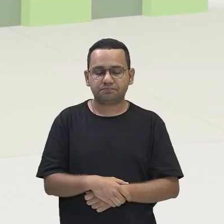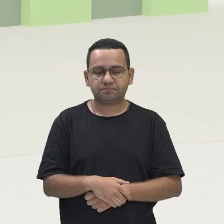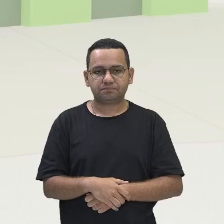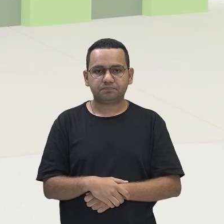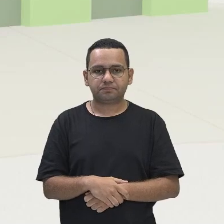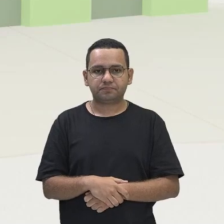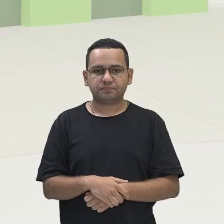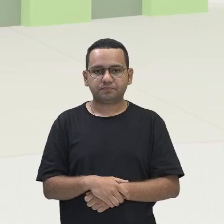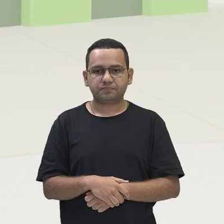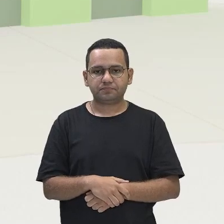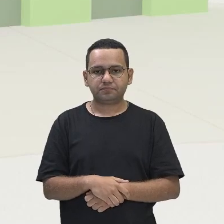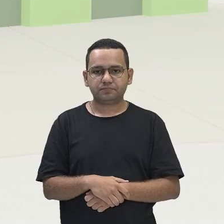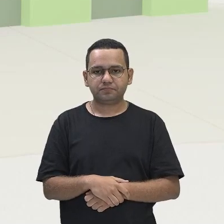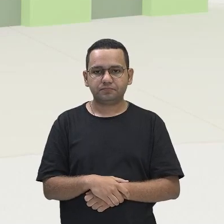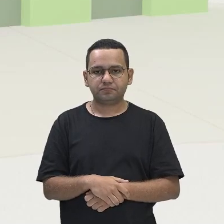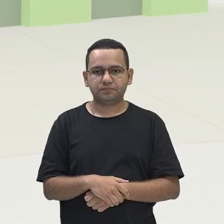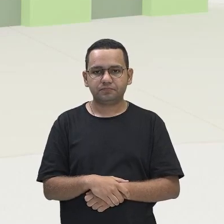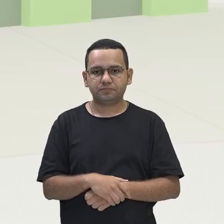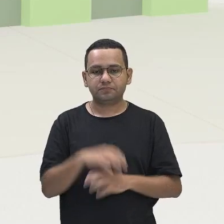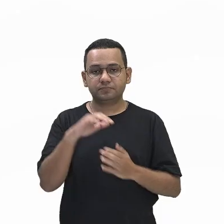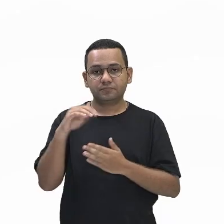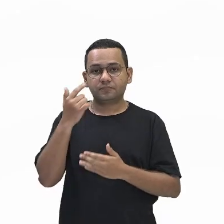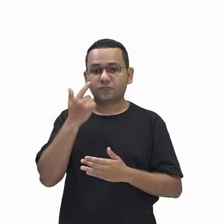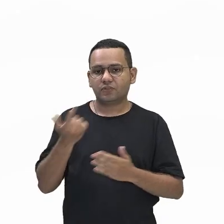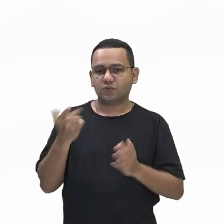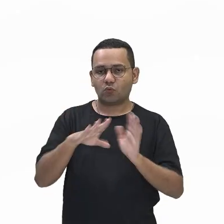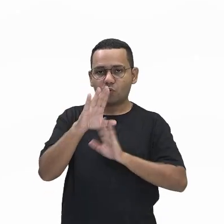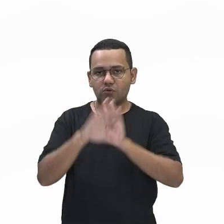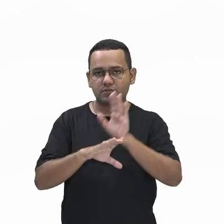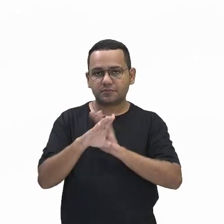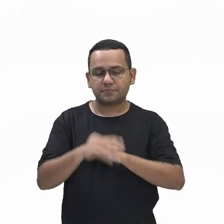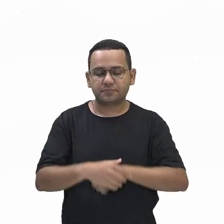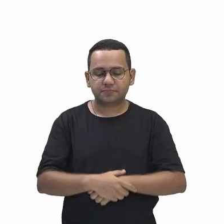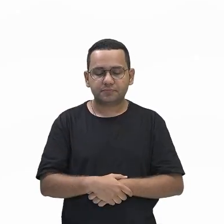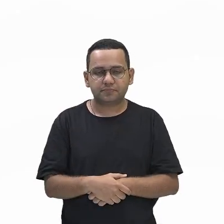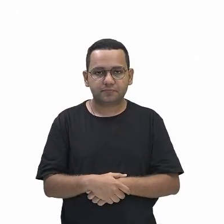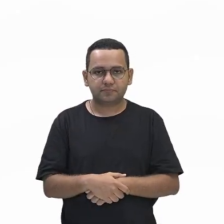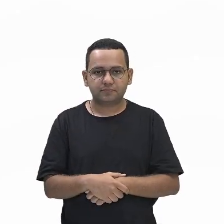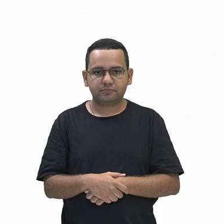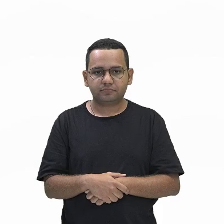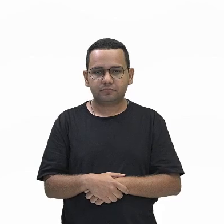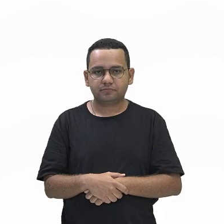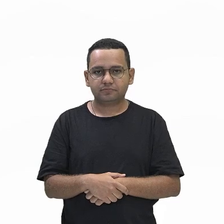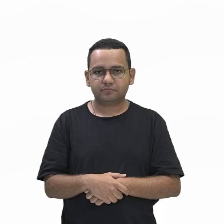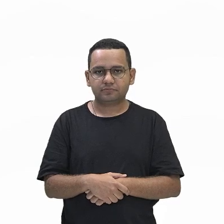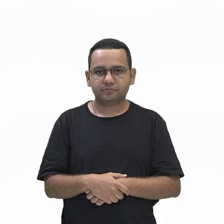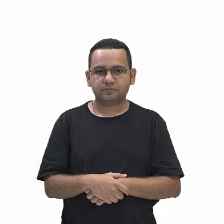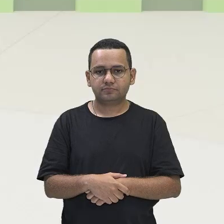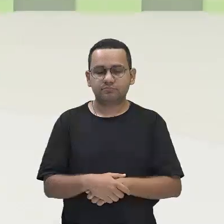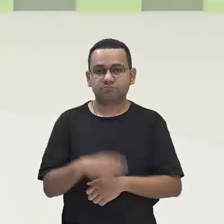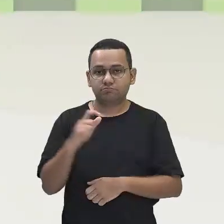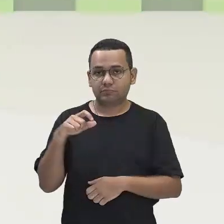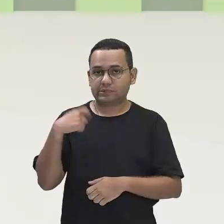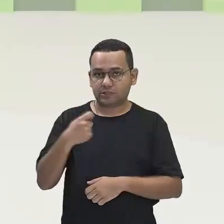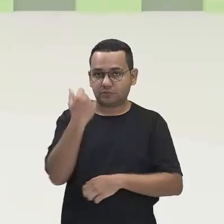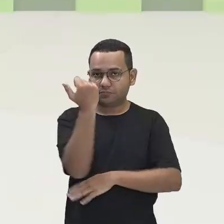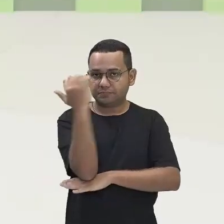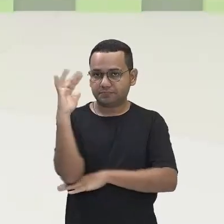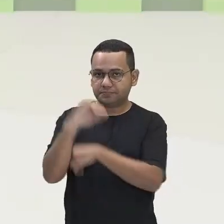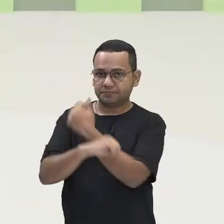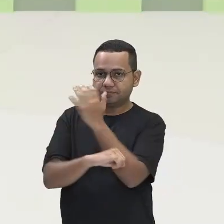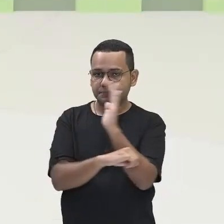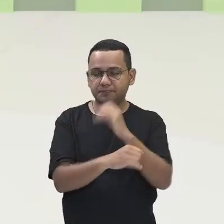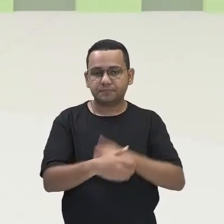a estudar sobre o que é o meio ambiente. Vejam aí que o meio ambiente, ele